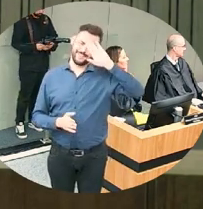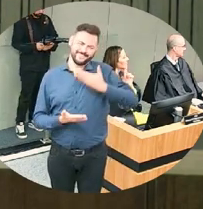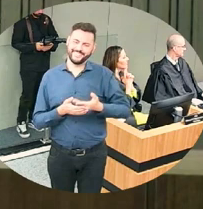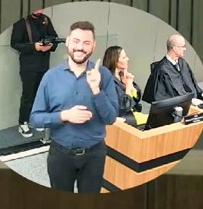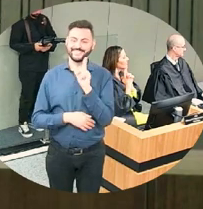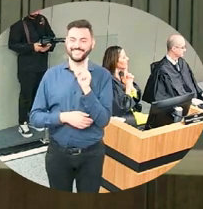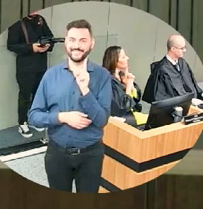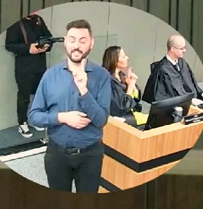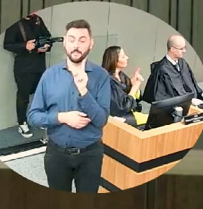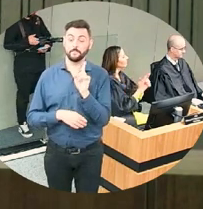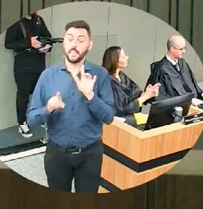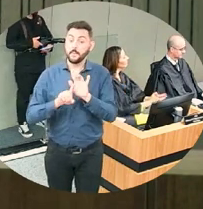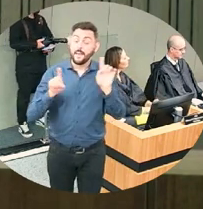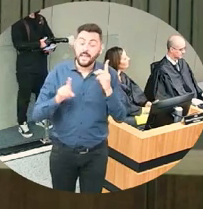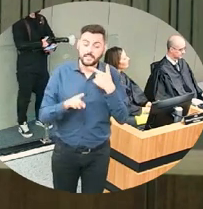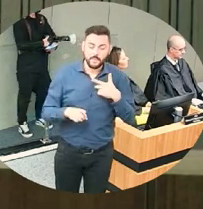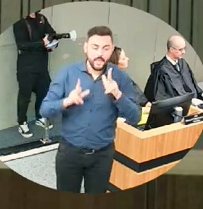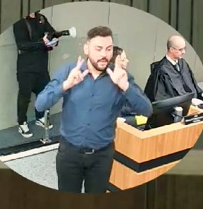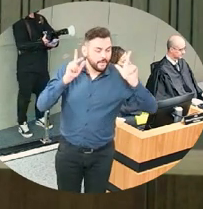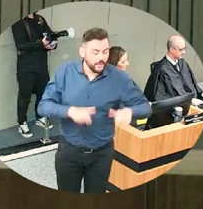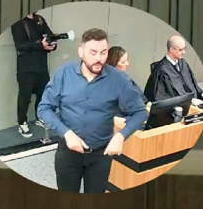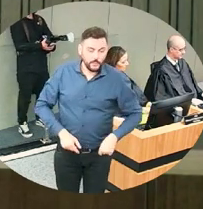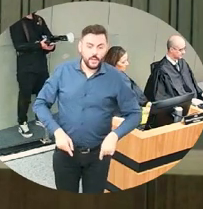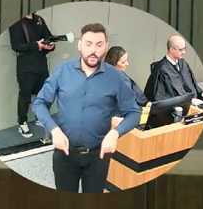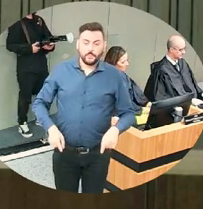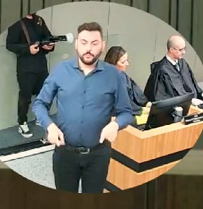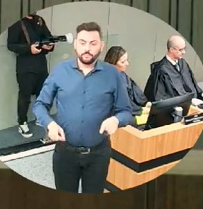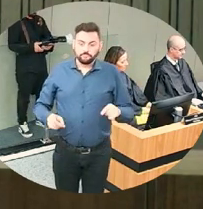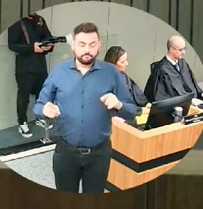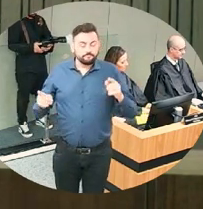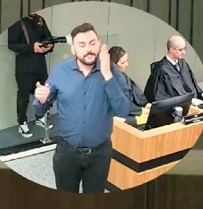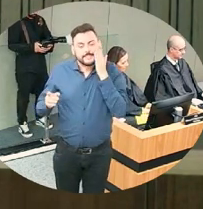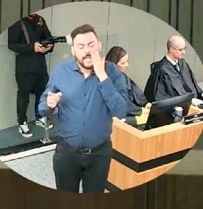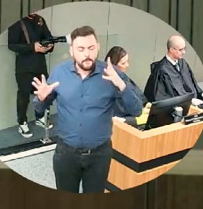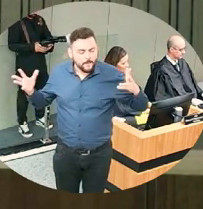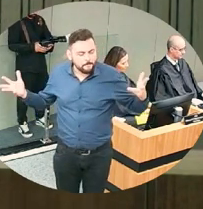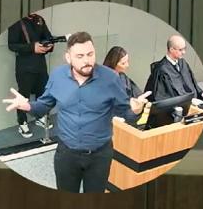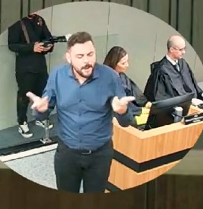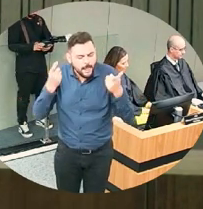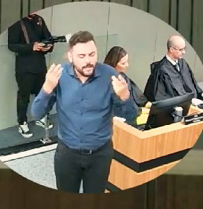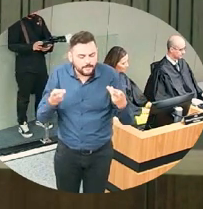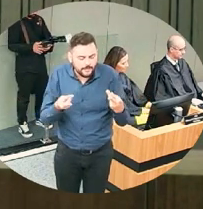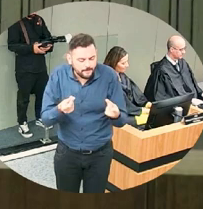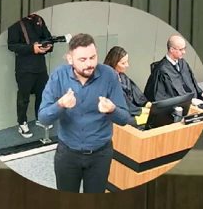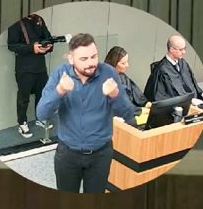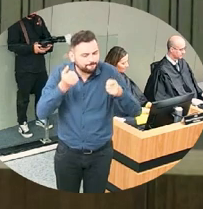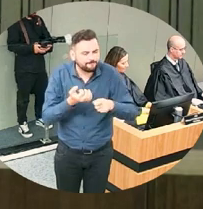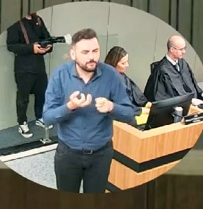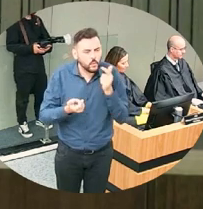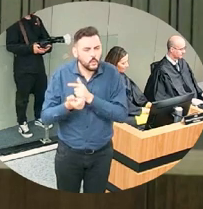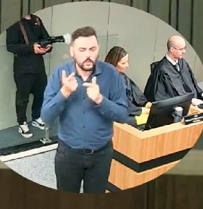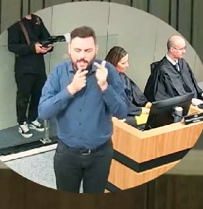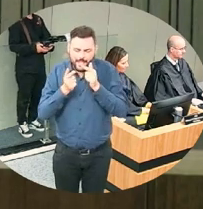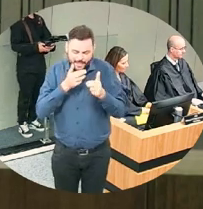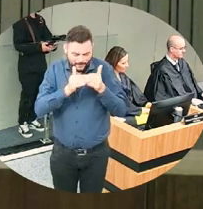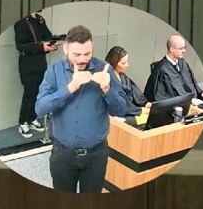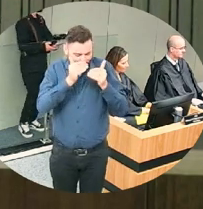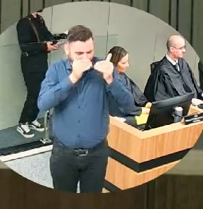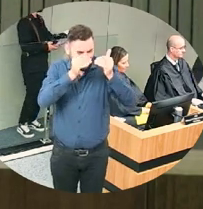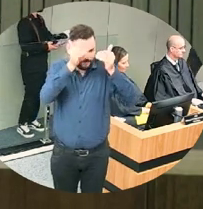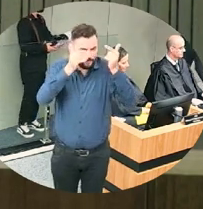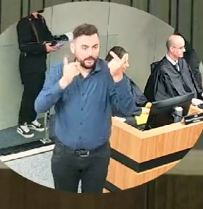uma pirâmide Apesar de todas as competências e habilidades nem todos terão a oportunidade de logar êxito